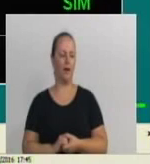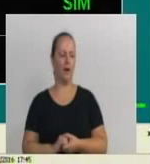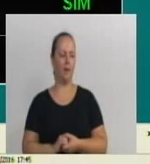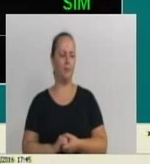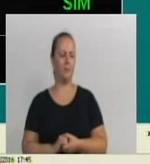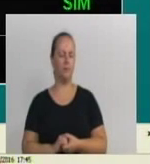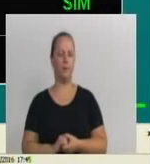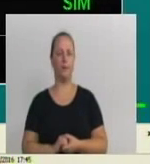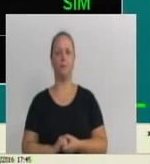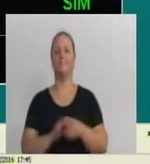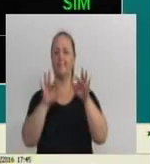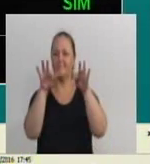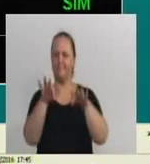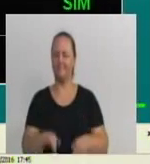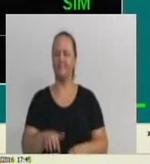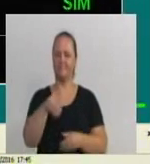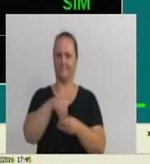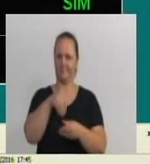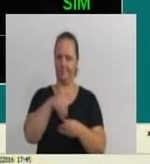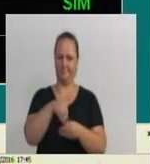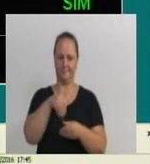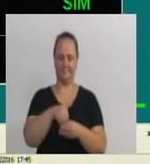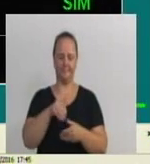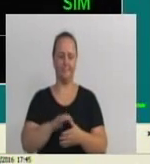Encerrada a votação.